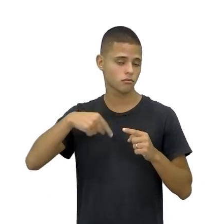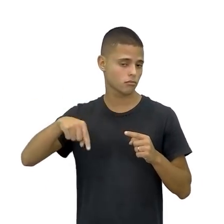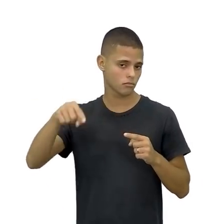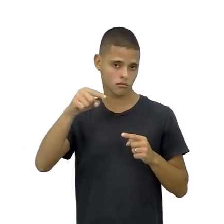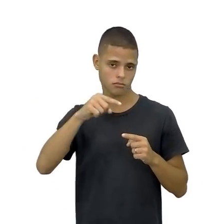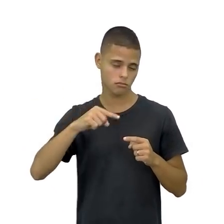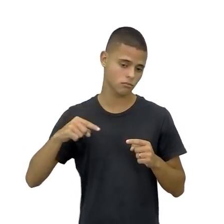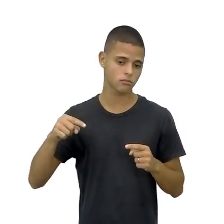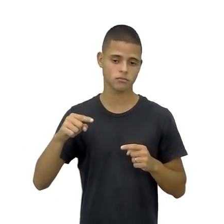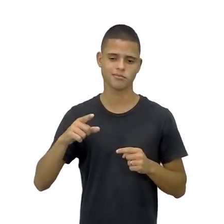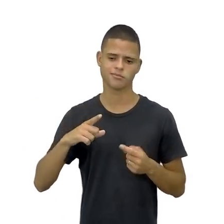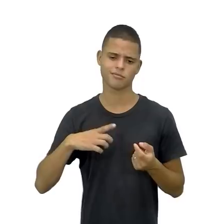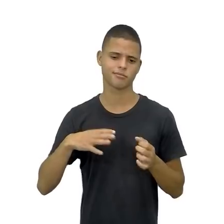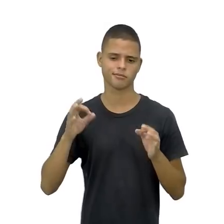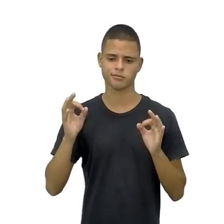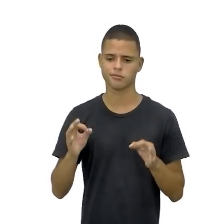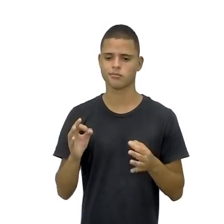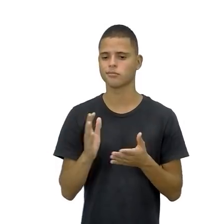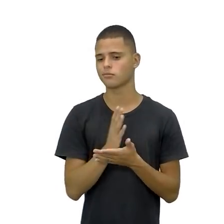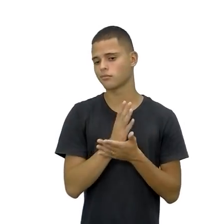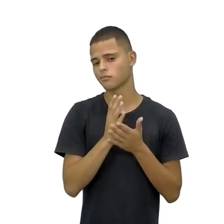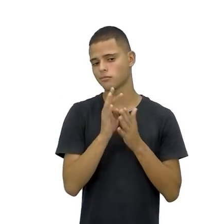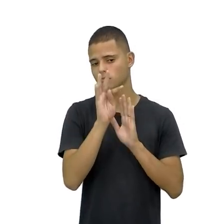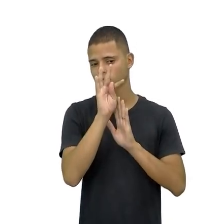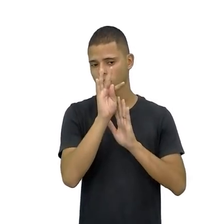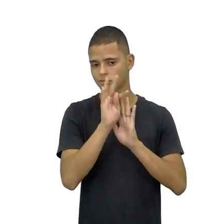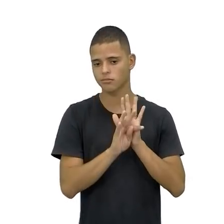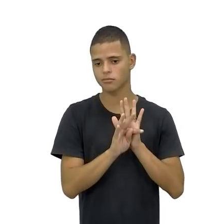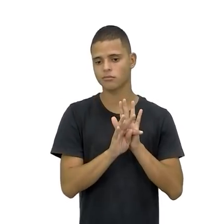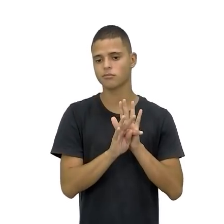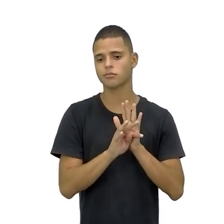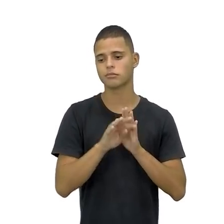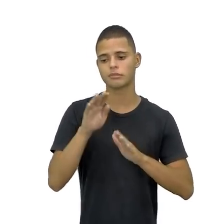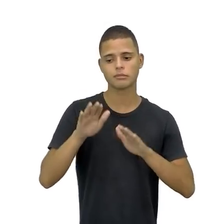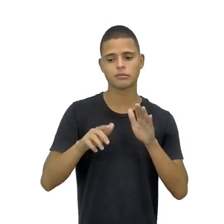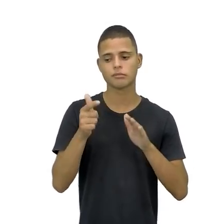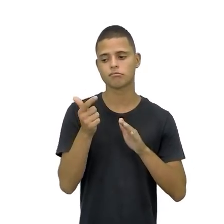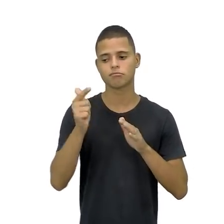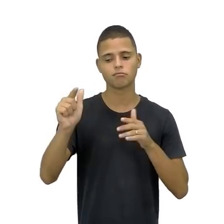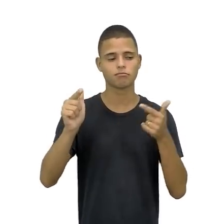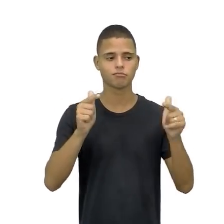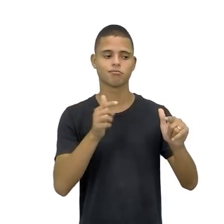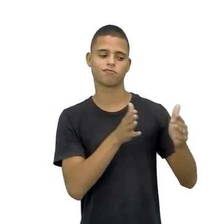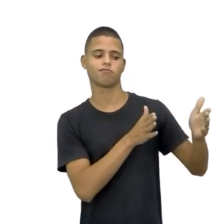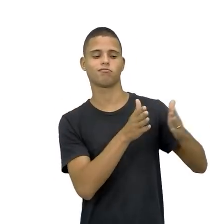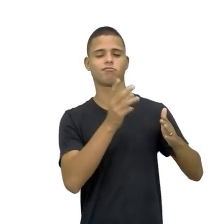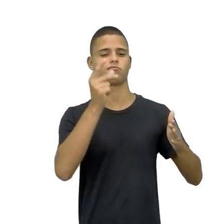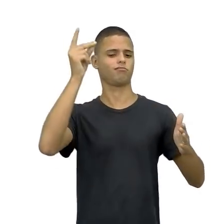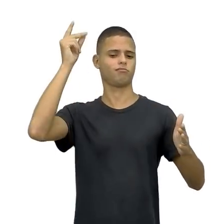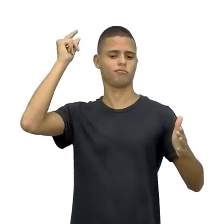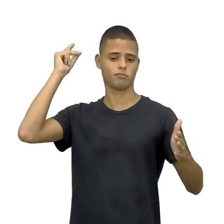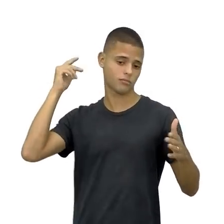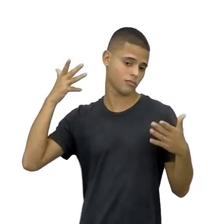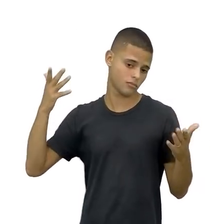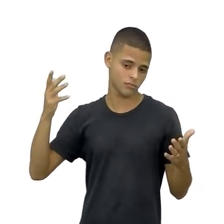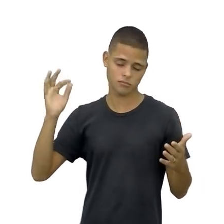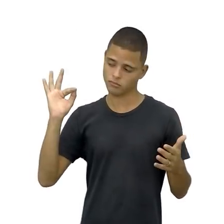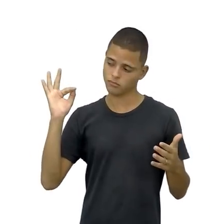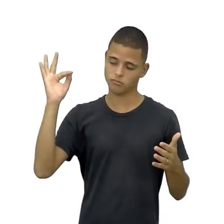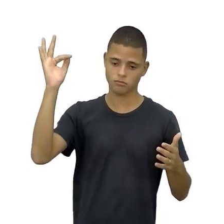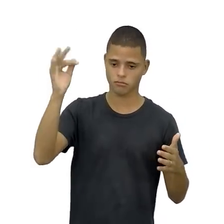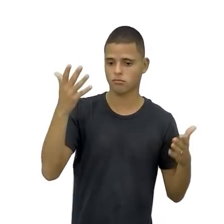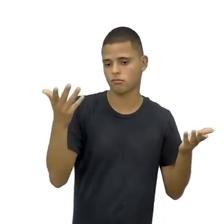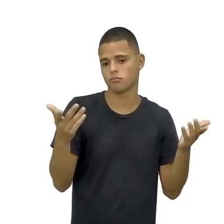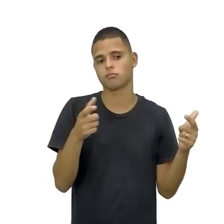tratar, obviamente, de textos, né, que são, às vezes, de outras épocas ou de outras